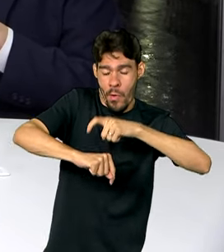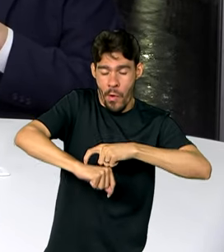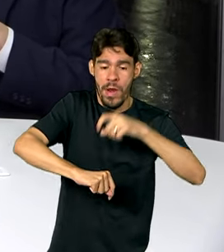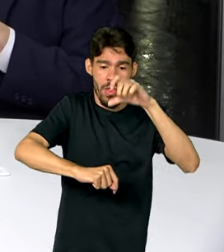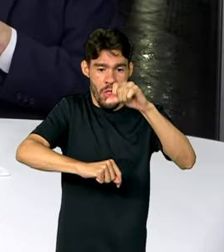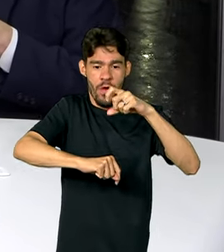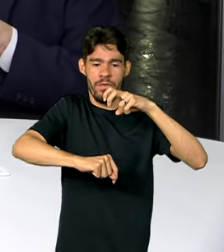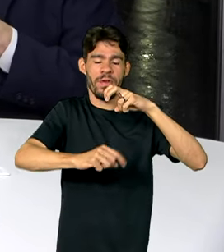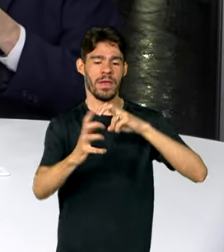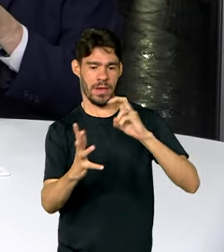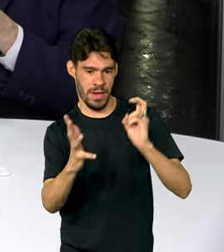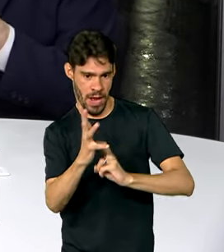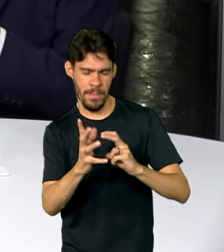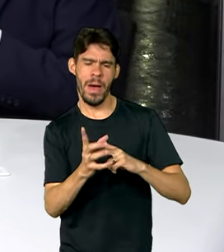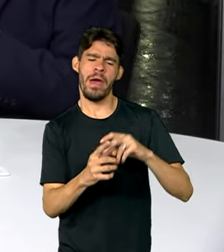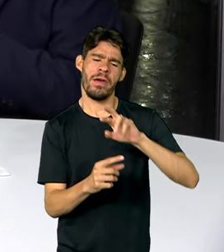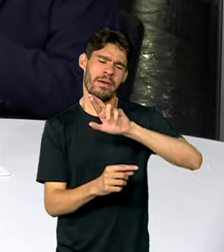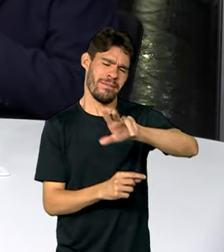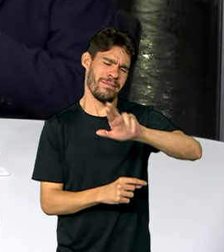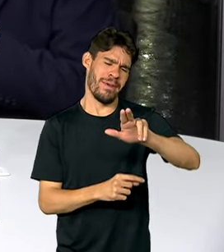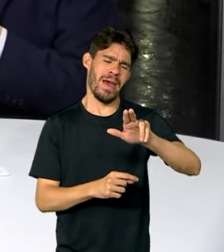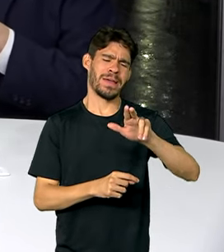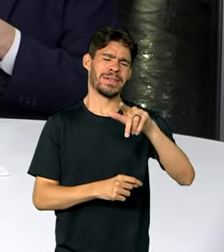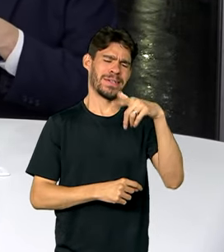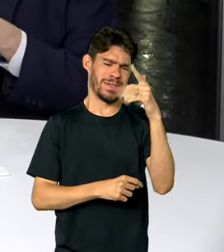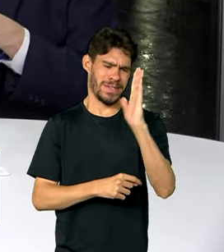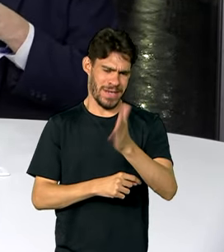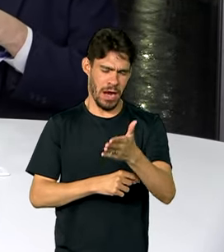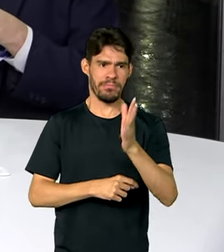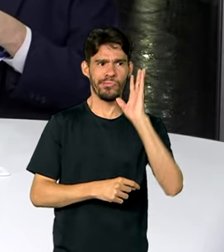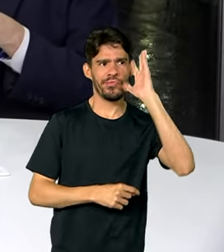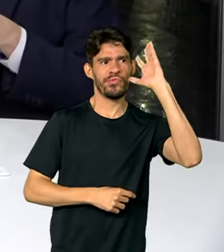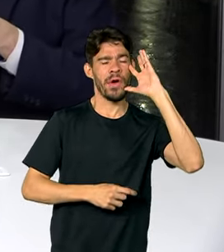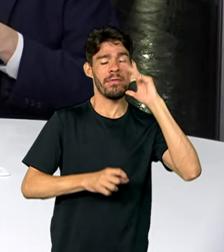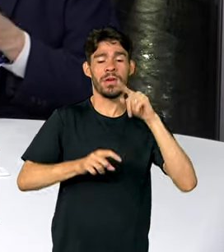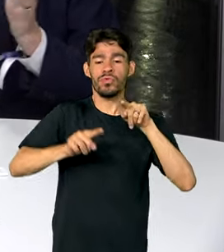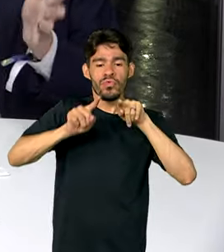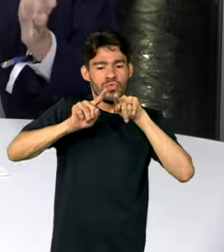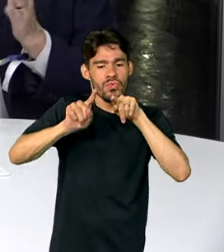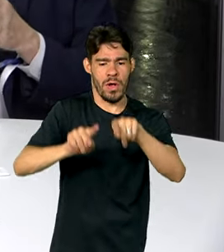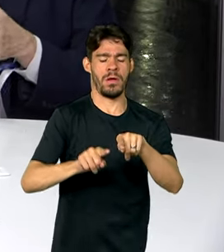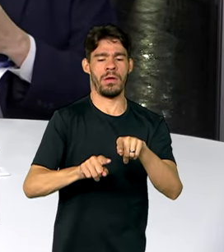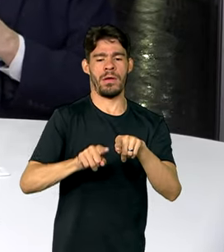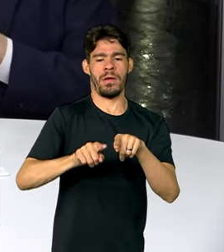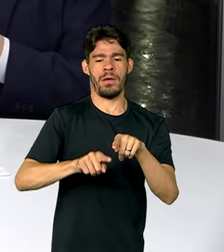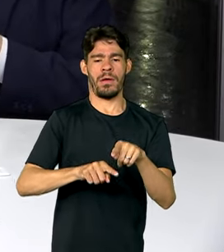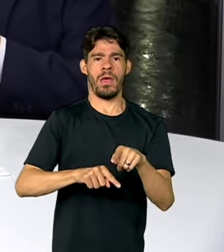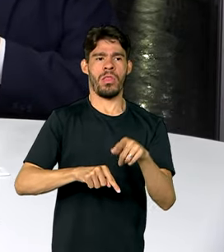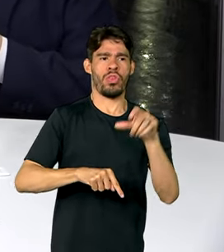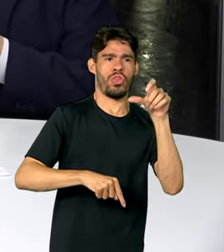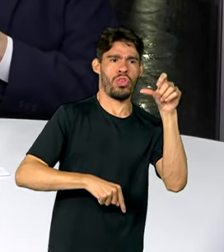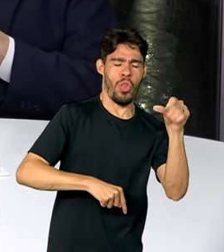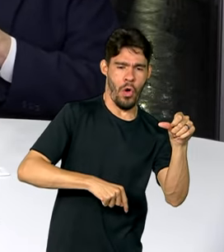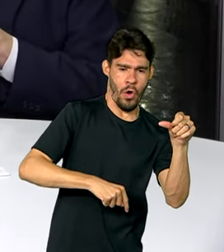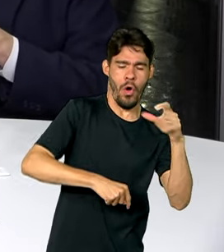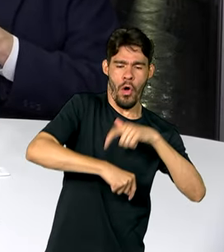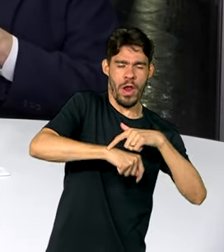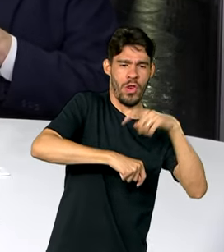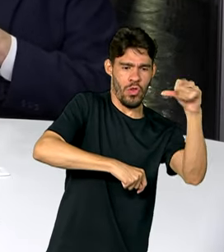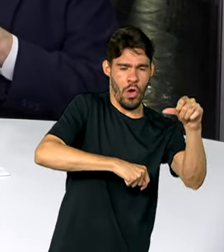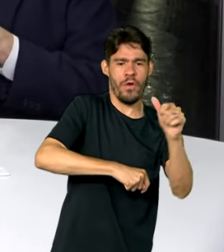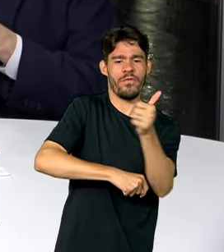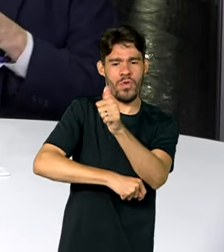já teremos dezenas de atividades simultâneas em 4 turnos, às 9, às 11, às 14 e